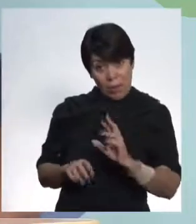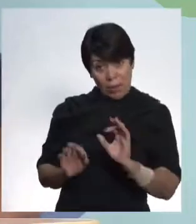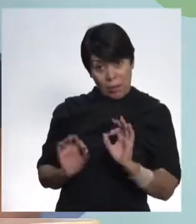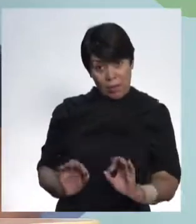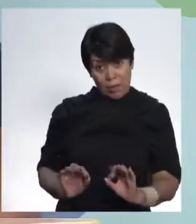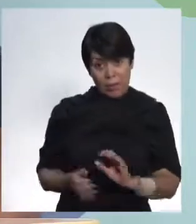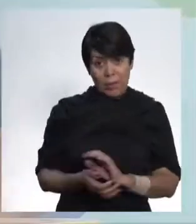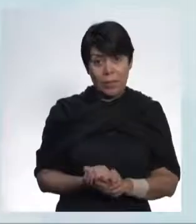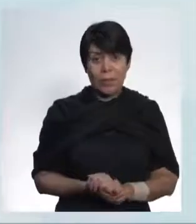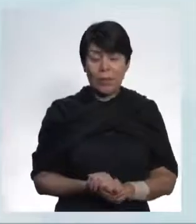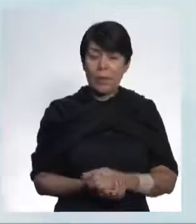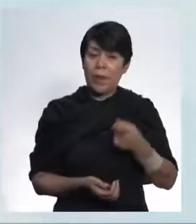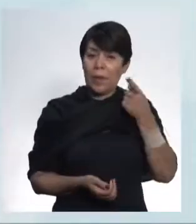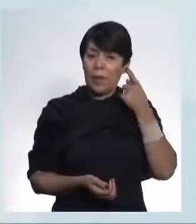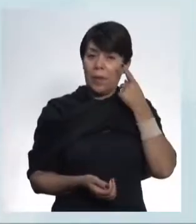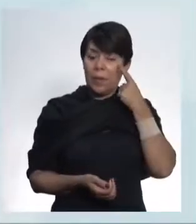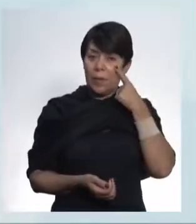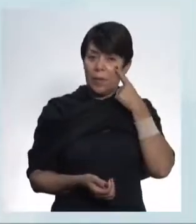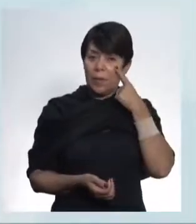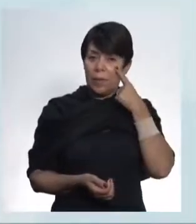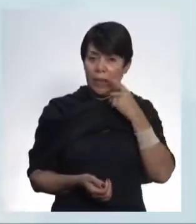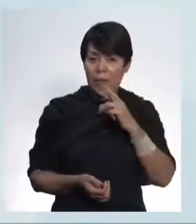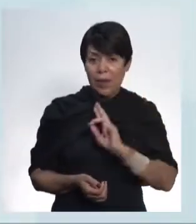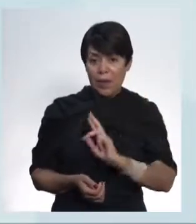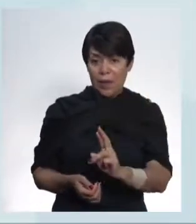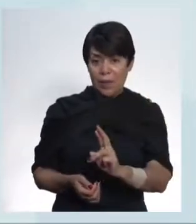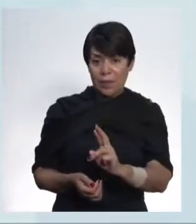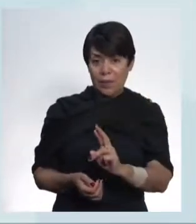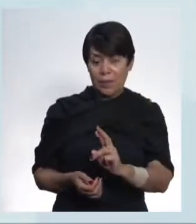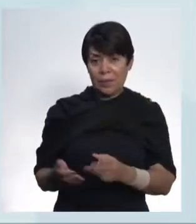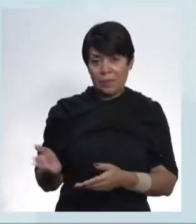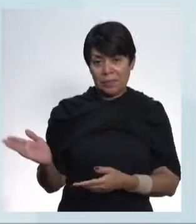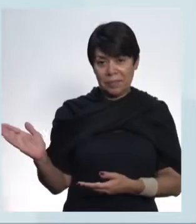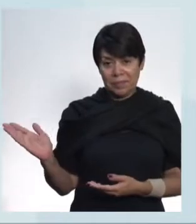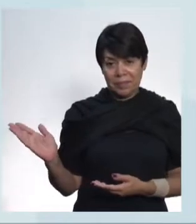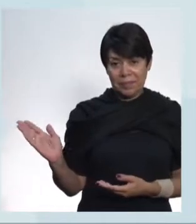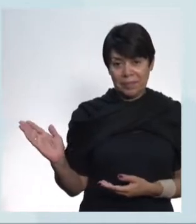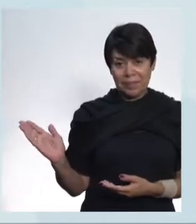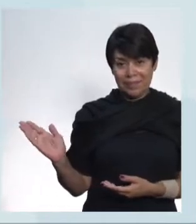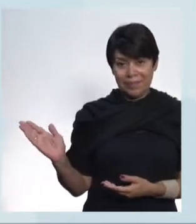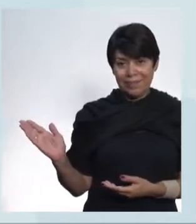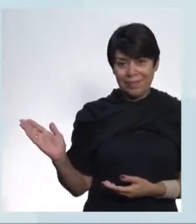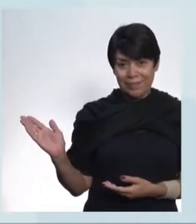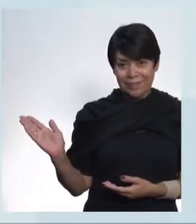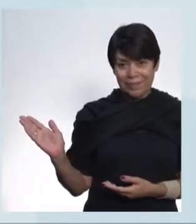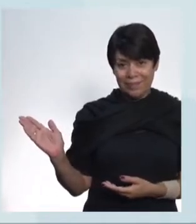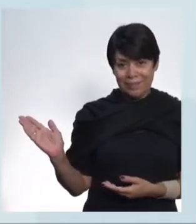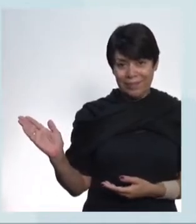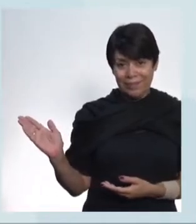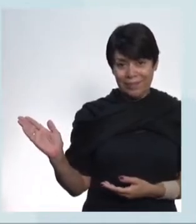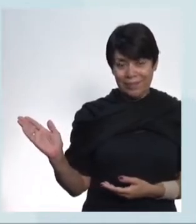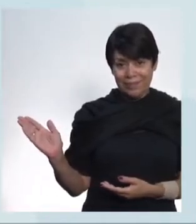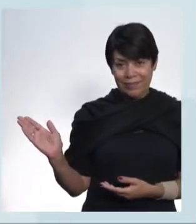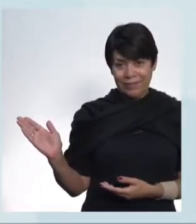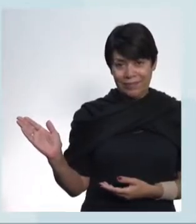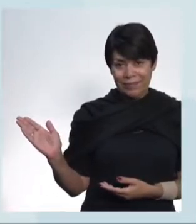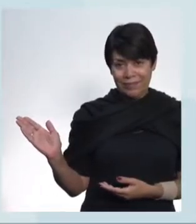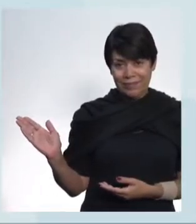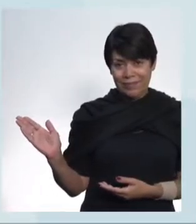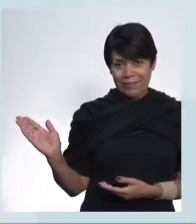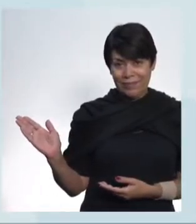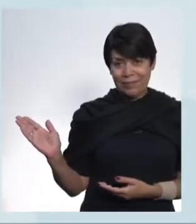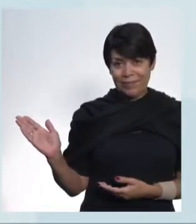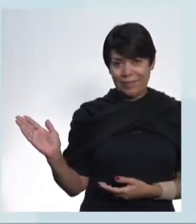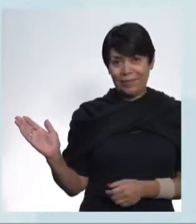ver rapidamente aí na tela as respostas. Então, a primeira, Mato Grosso e Mato Grosso do Sul. A segunda, bioma da Amazônia. E a terceira,